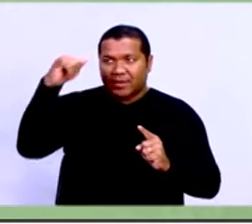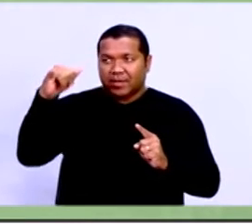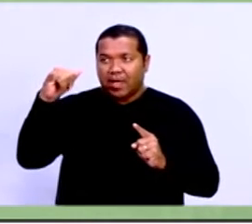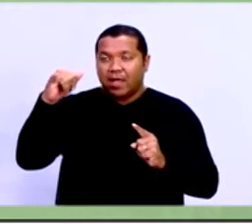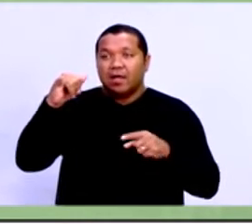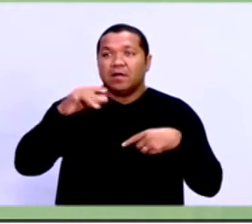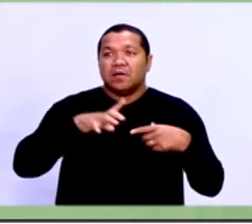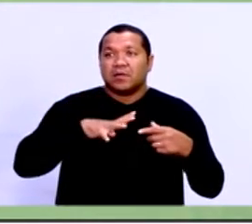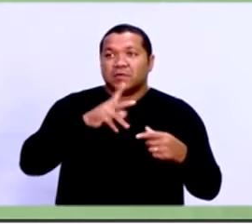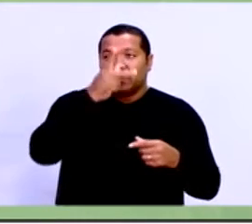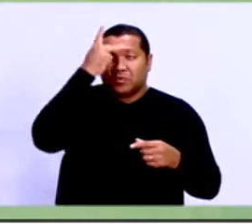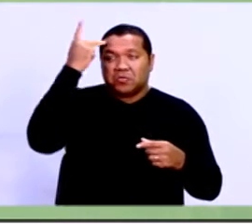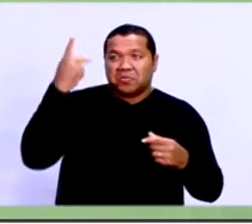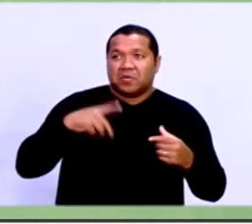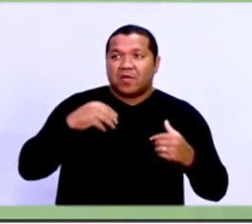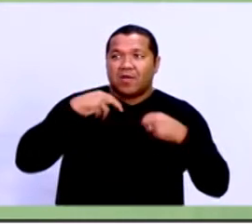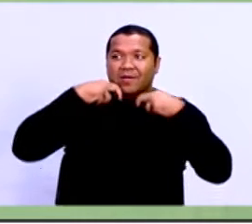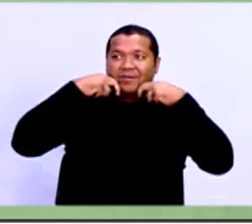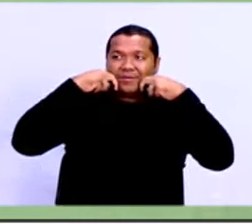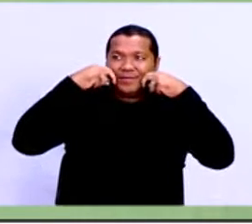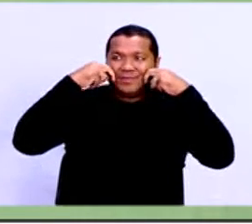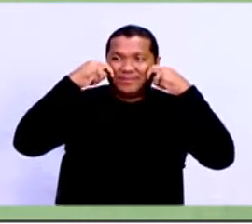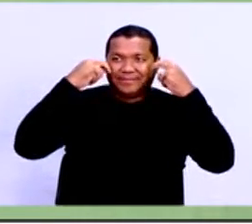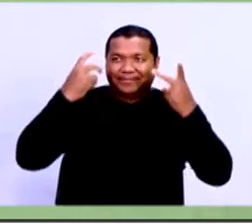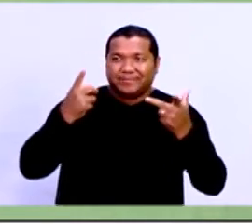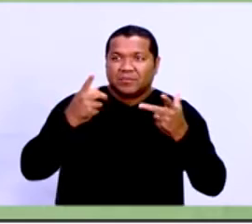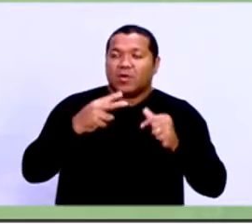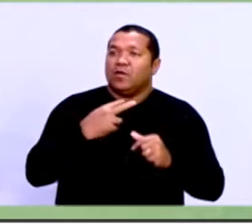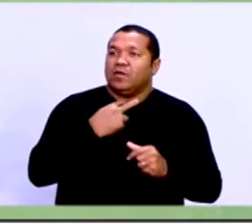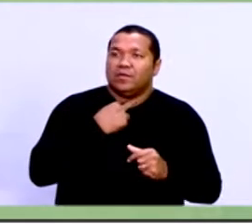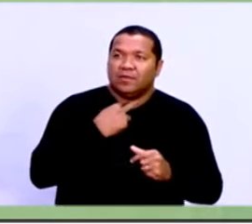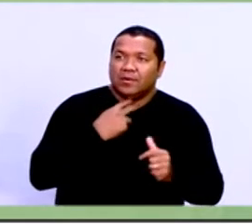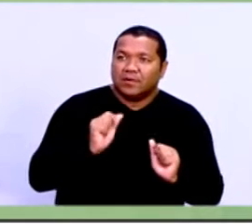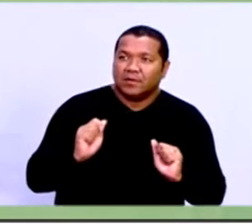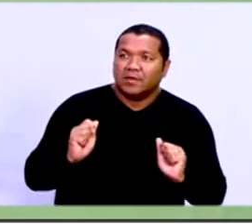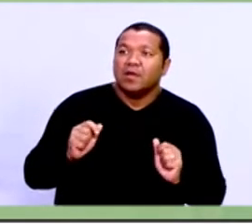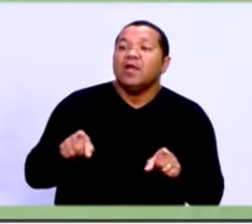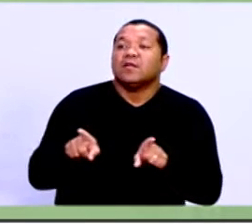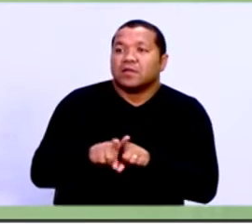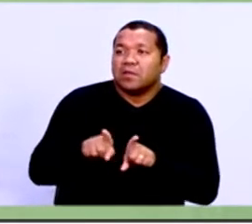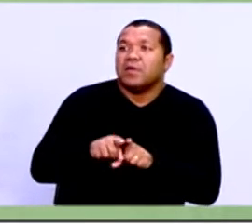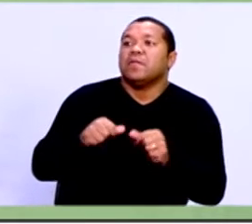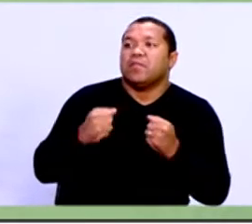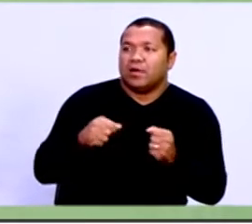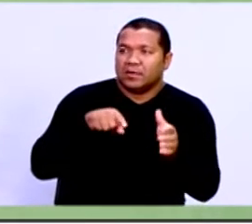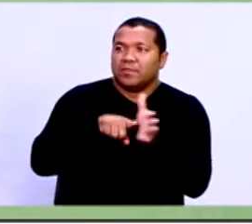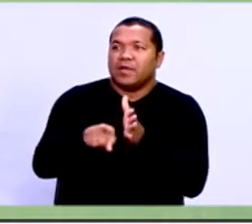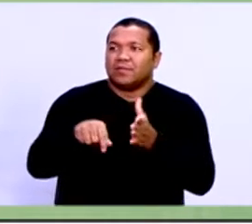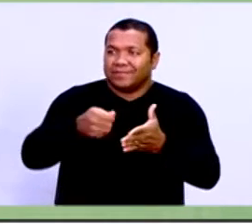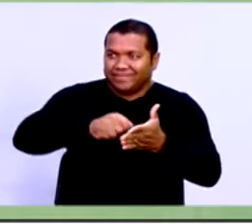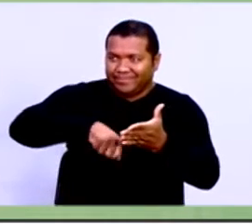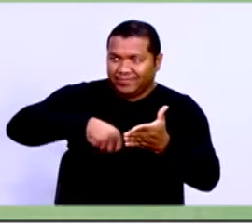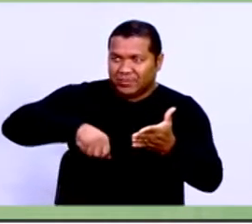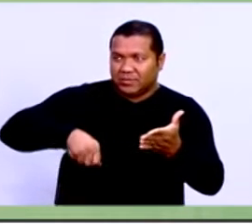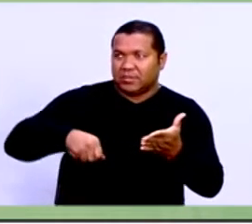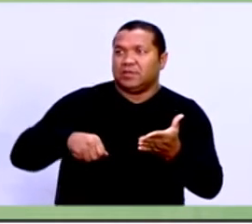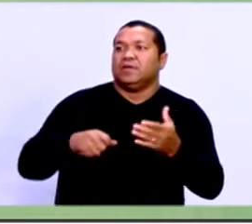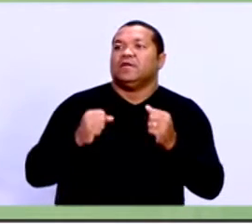dos participantes ele pode também ter pergunta gente descritiva tá